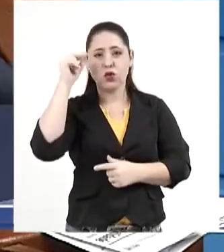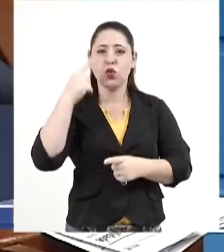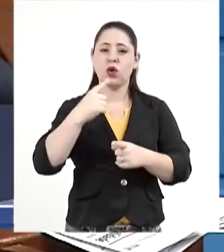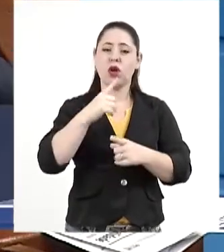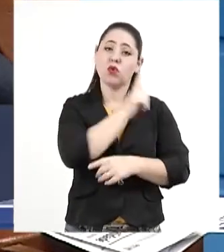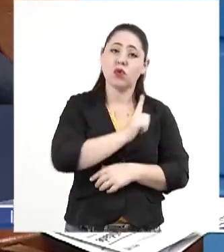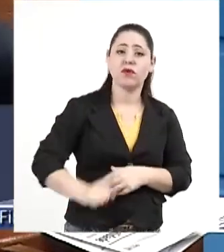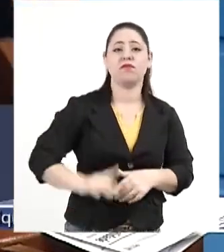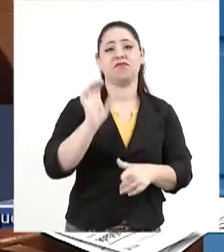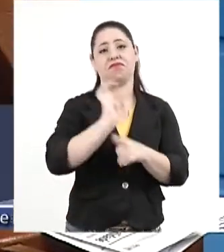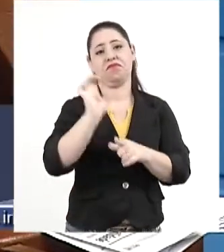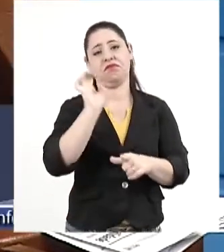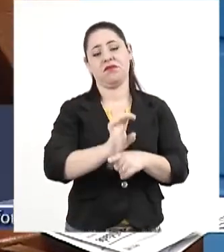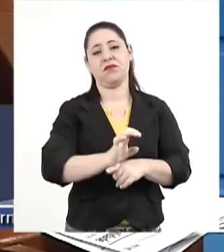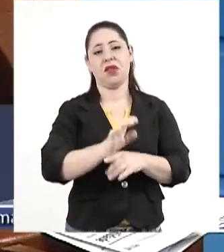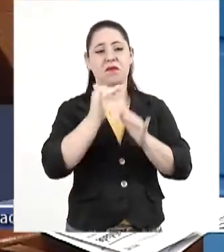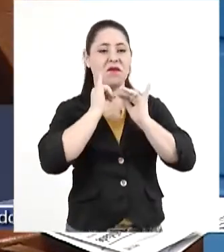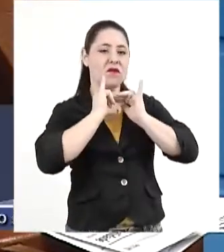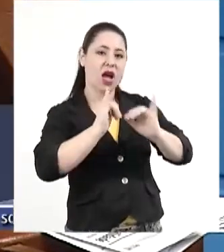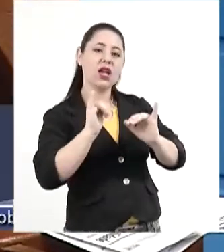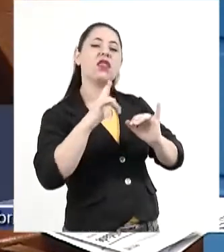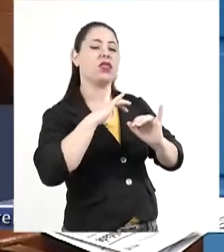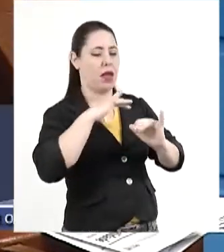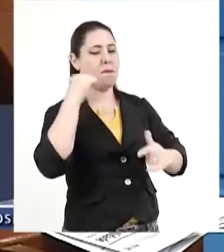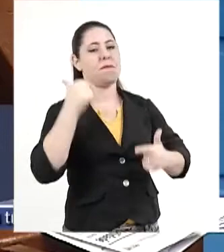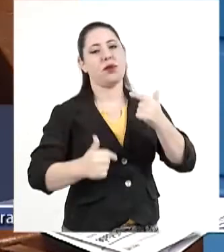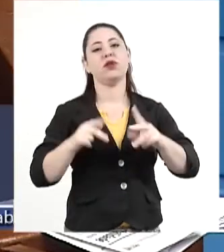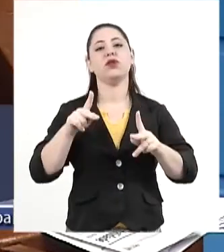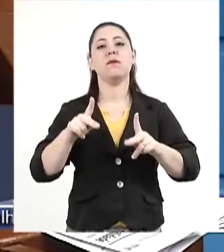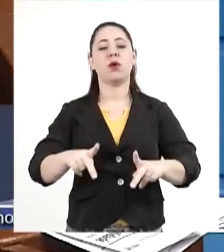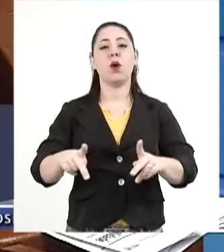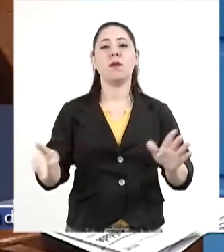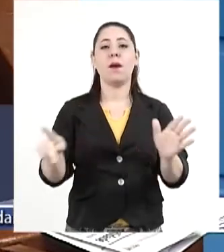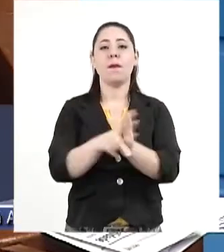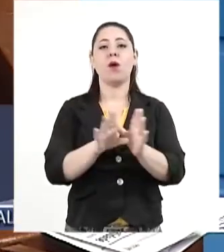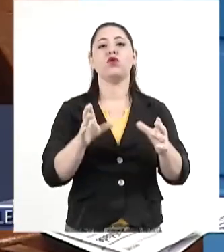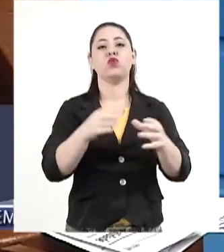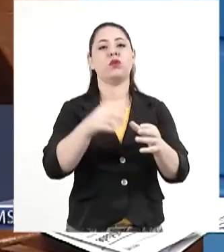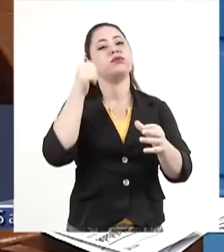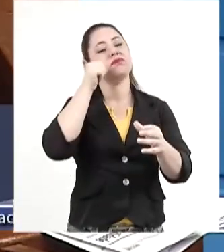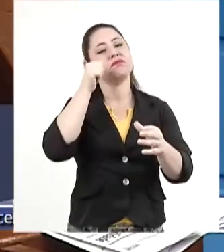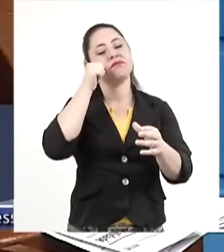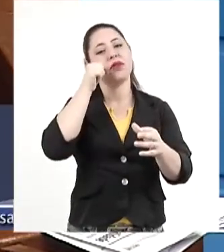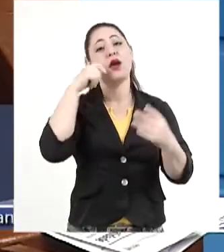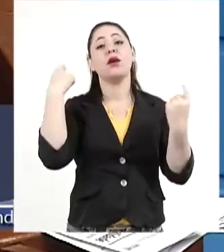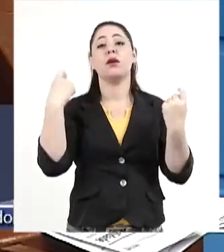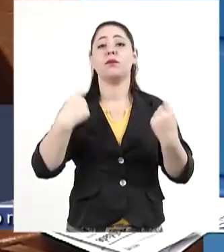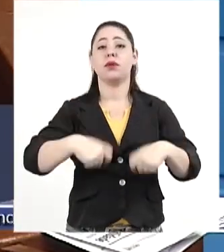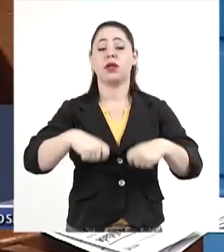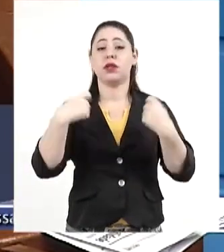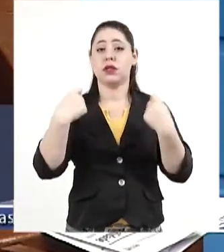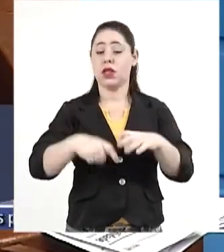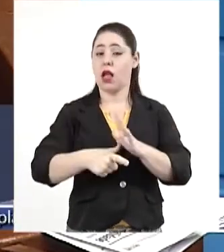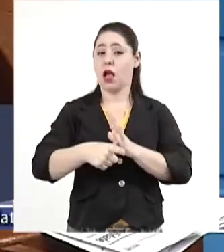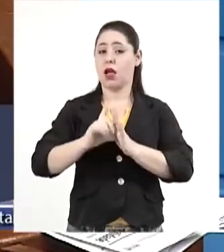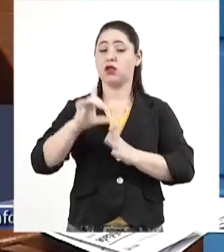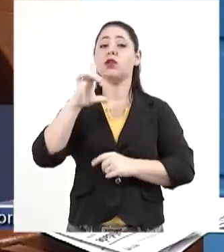do Estado, para dizer que tem políticas públicas para as mulheres. É preciso